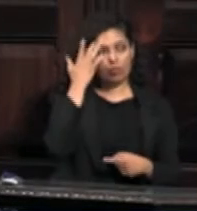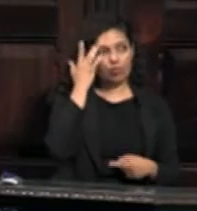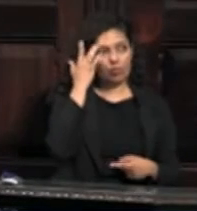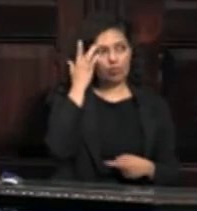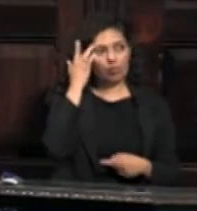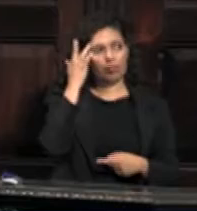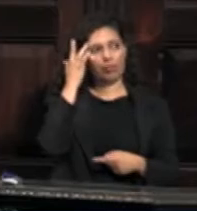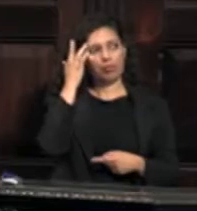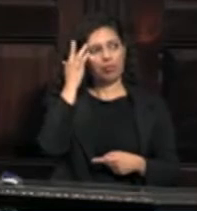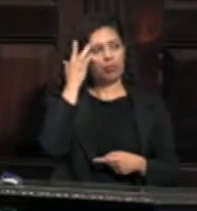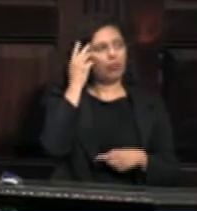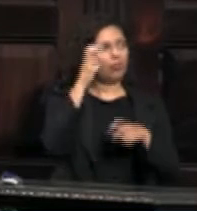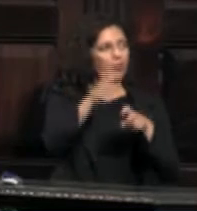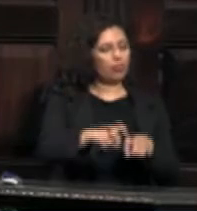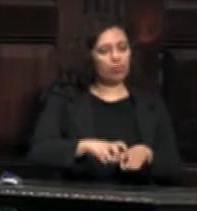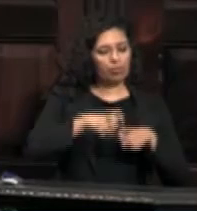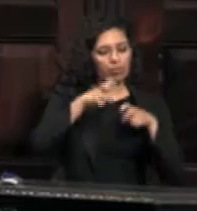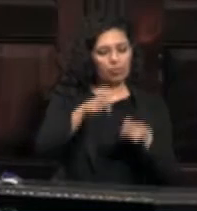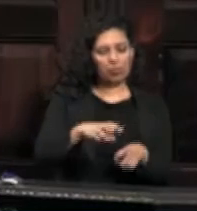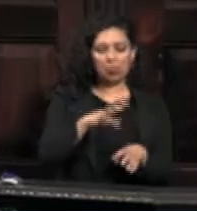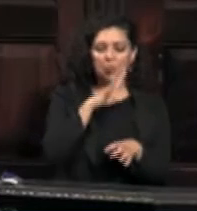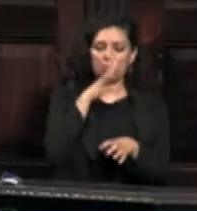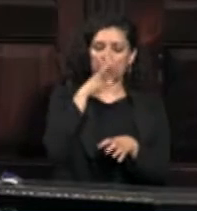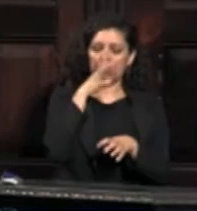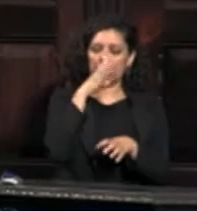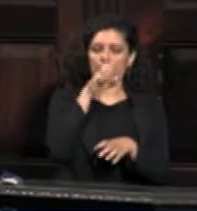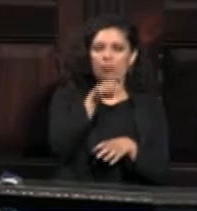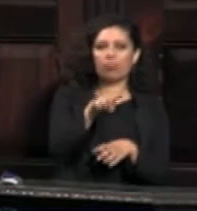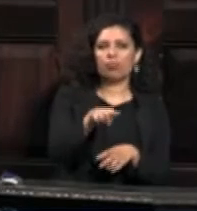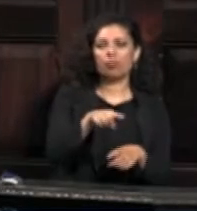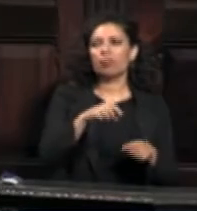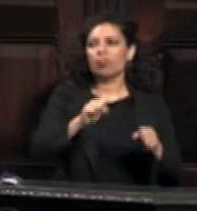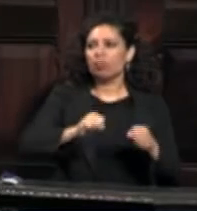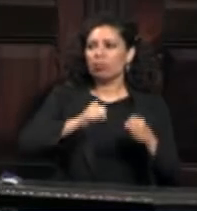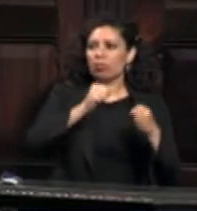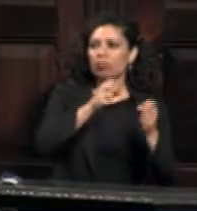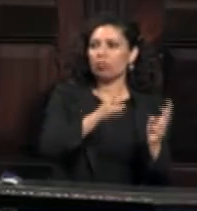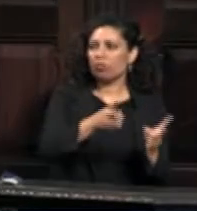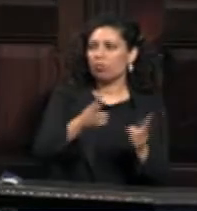admiração e têm a certeza que a luta continua lá em Friburgo, em toda a Serra. Obrigado, deputado.